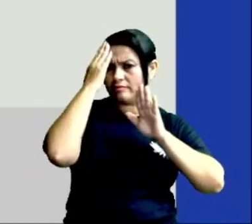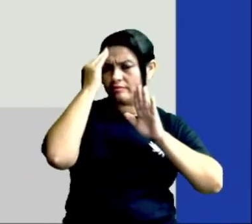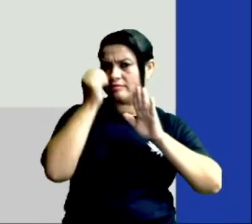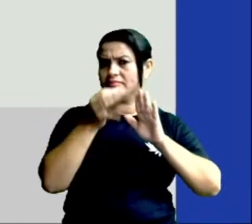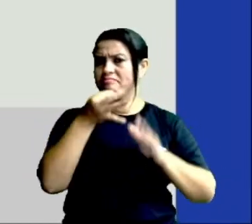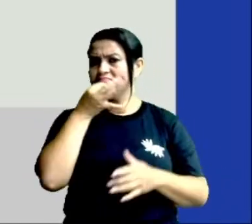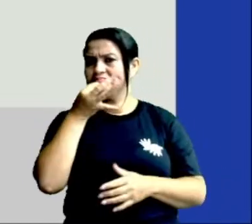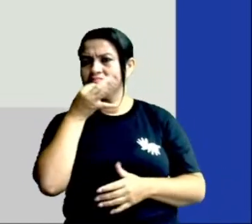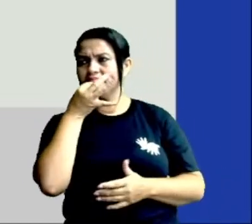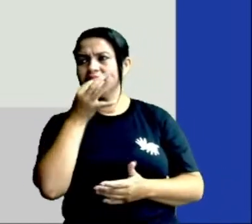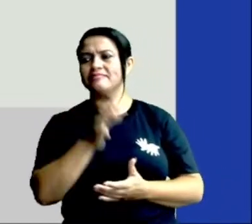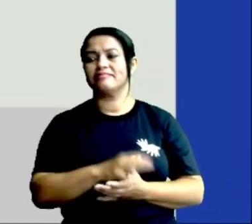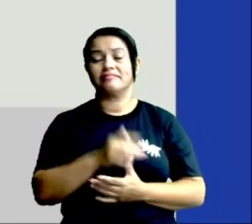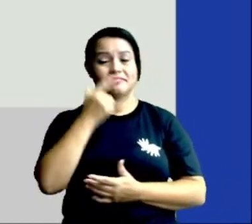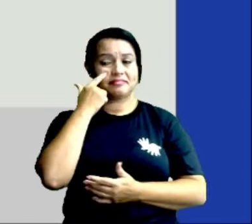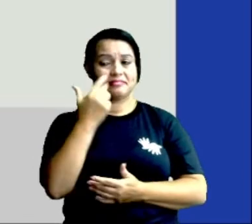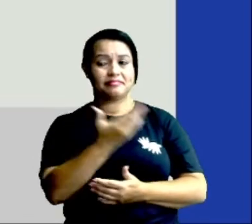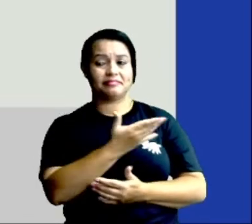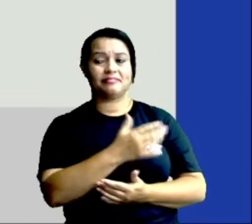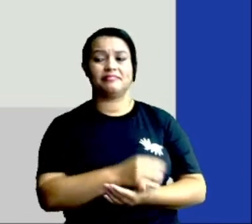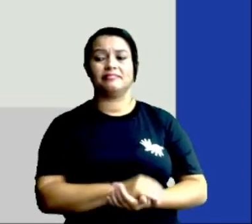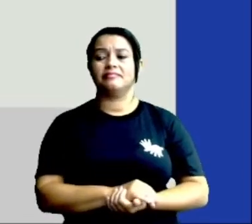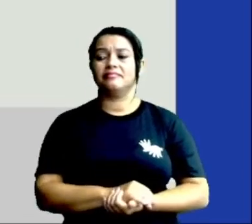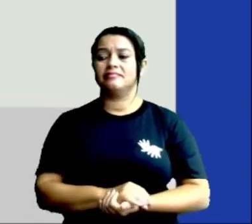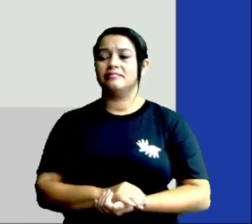palpite? Vamos ver?